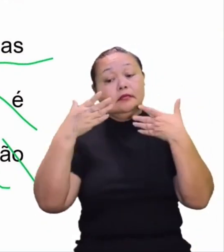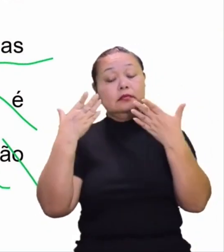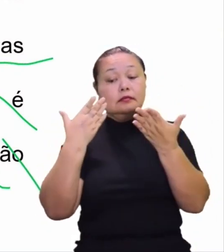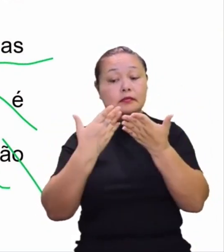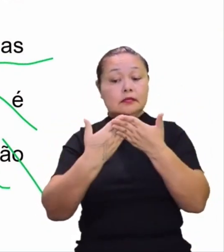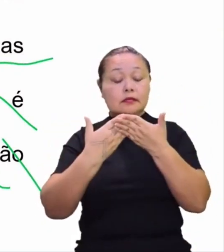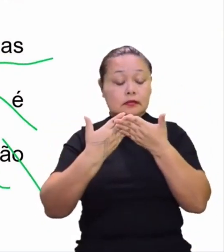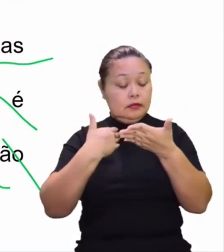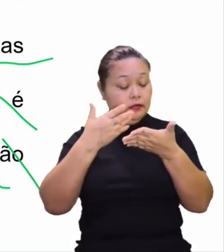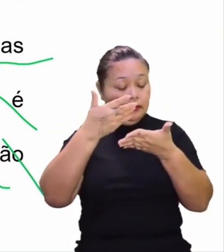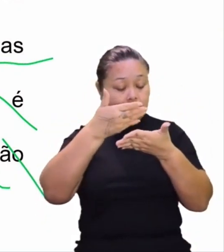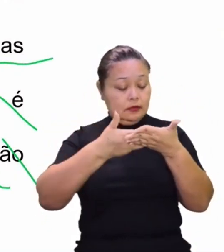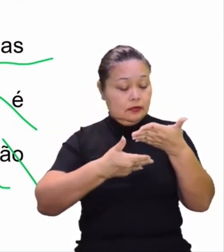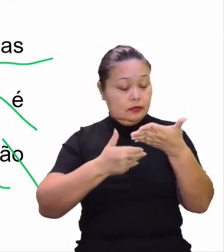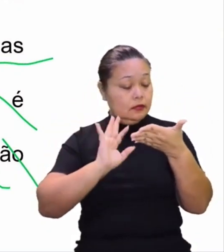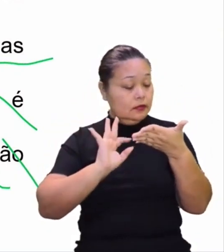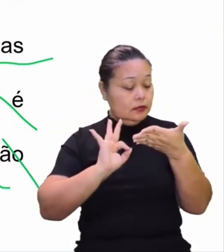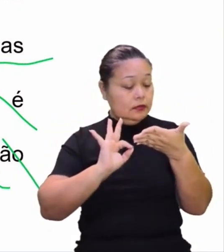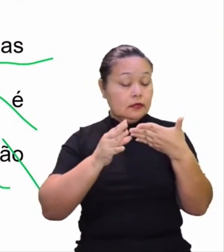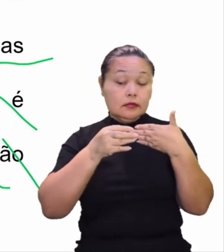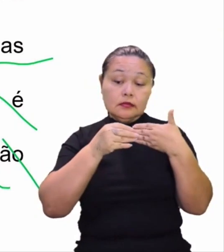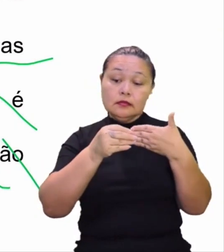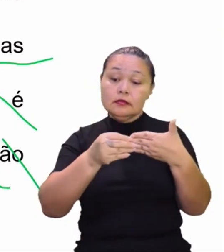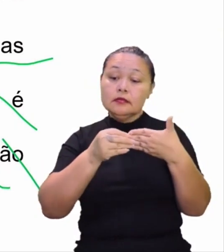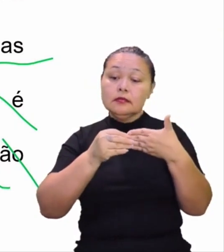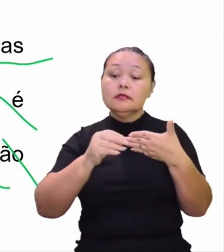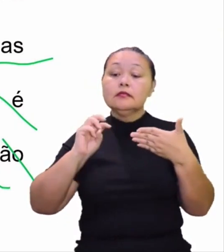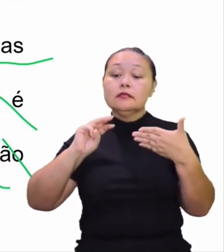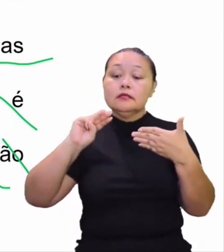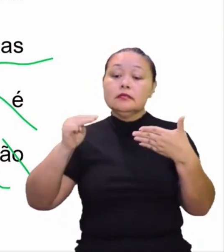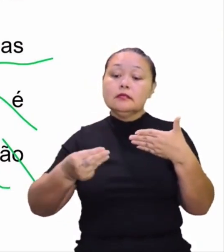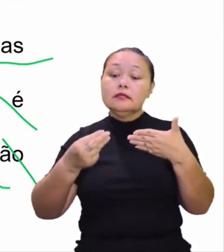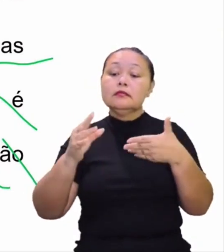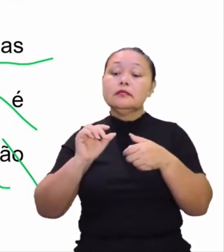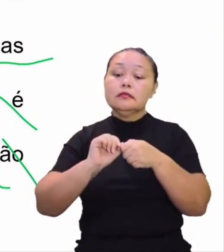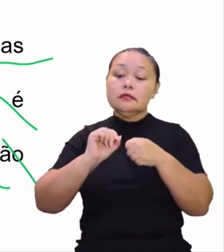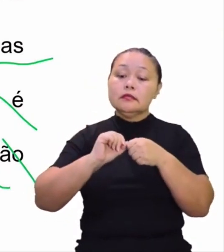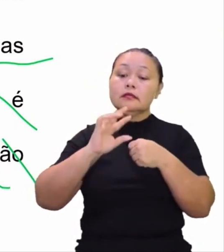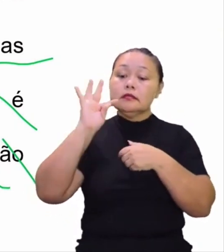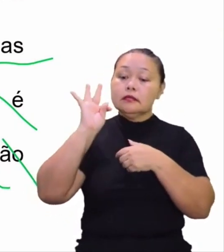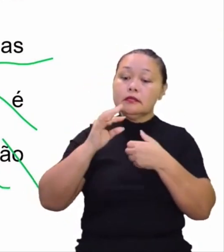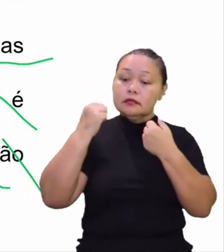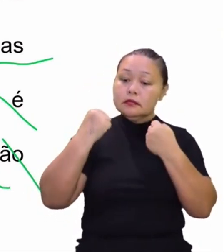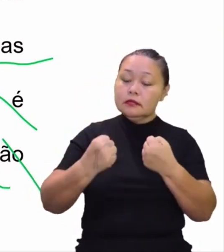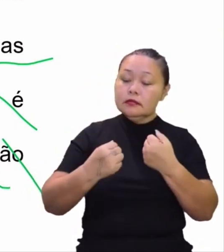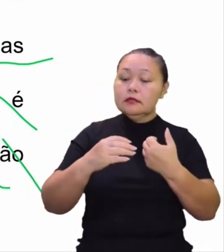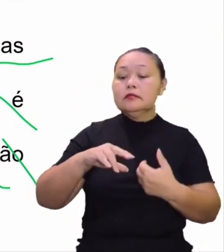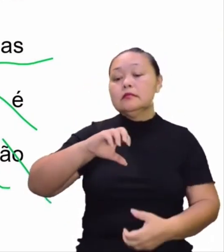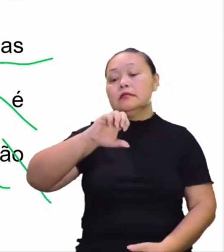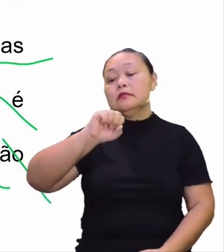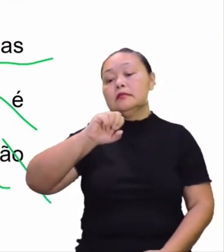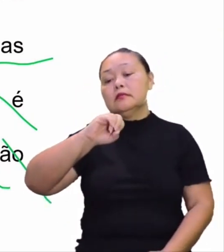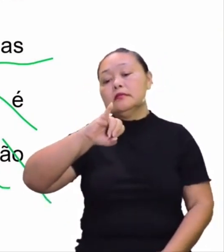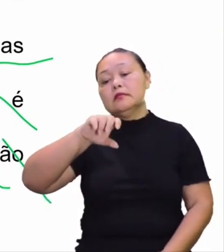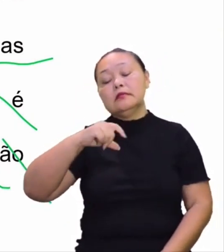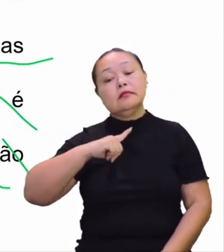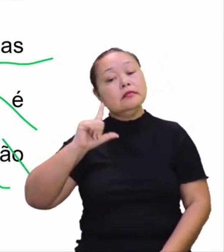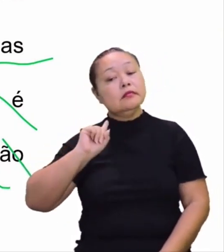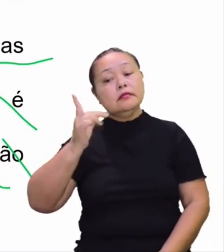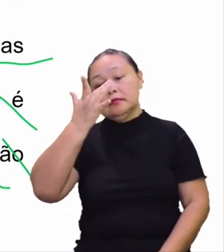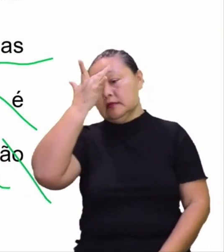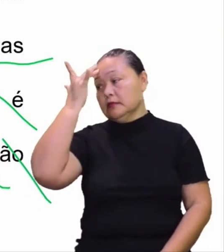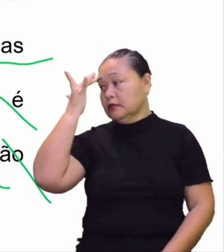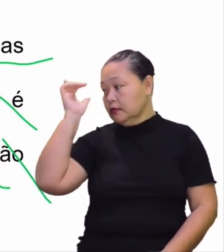e o próprio texto dizia, leva milhões de toneladas de soja. Com certeza. Então, não é só para o